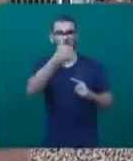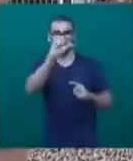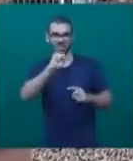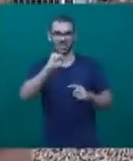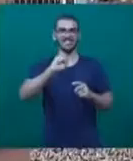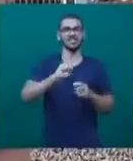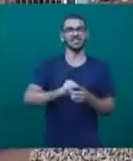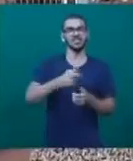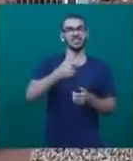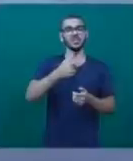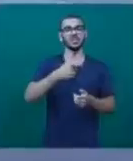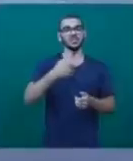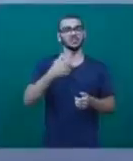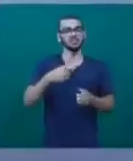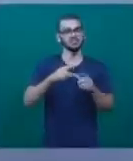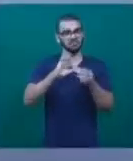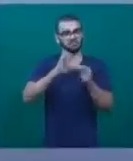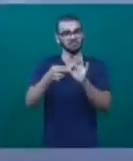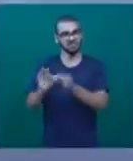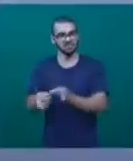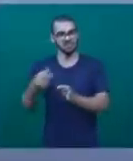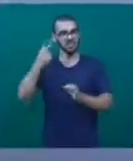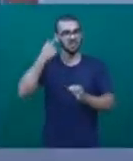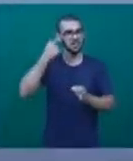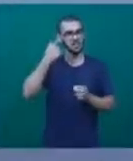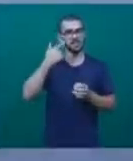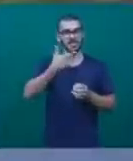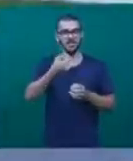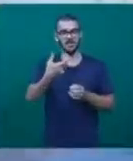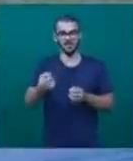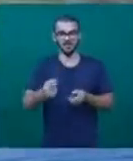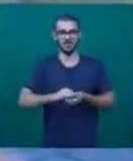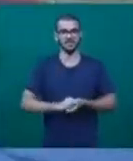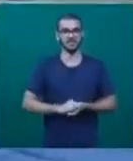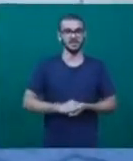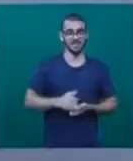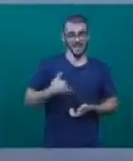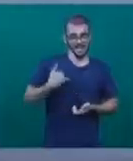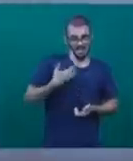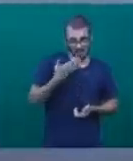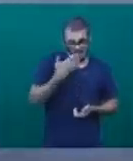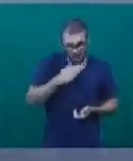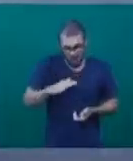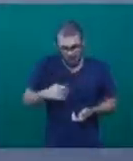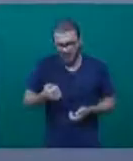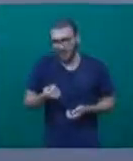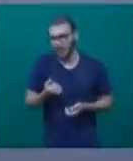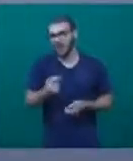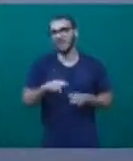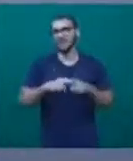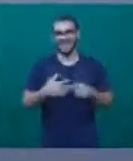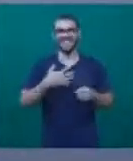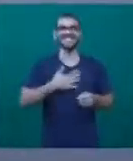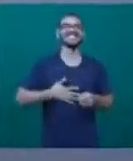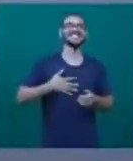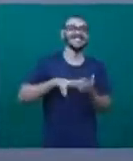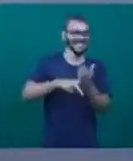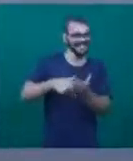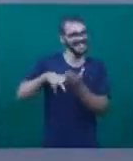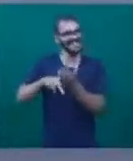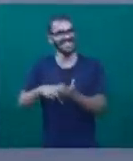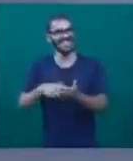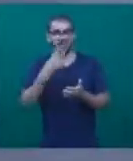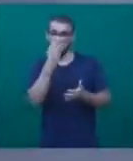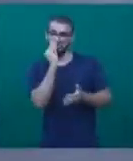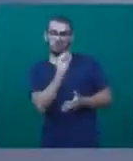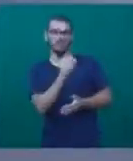de Tóquio 2020. Apesar da pouca idade, o Enzo mostra que leva jeito. Ele gosta tanto de andar de skate que nem deu muita